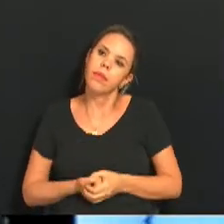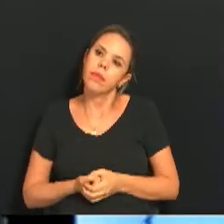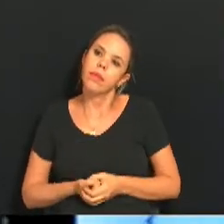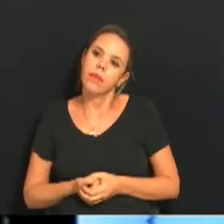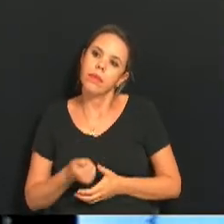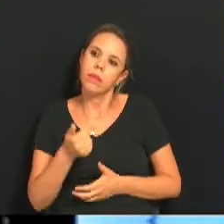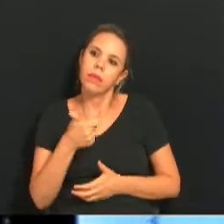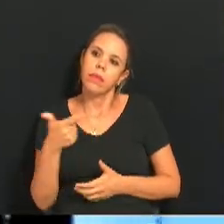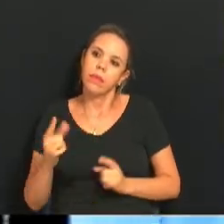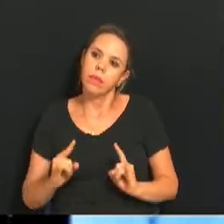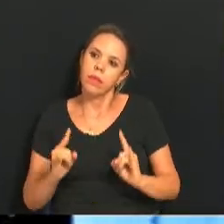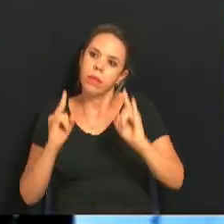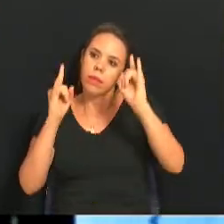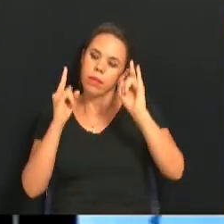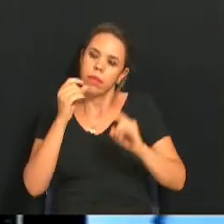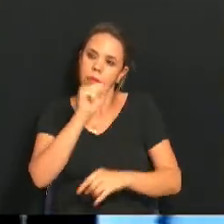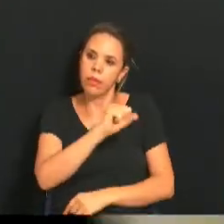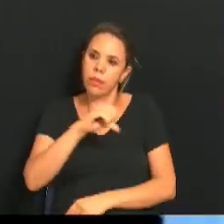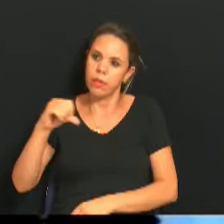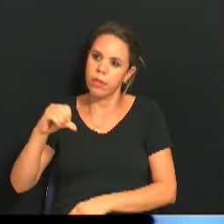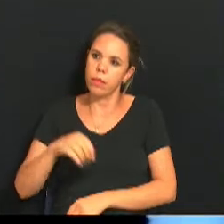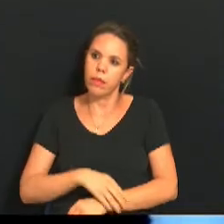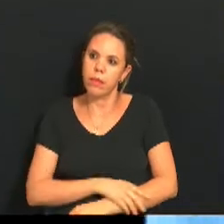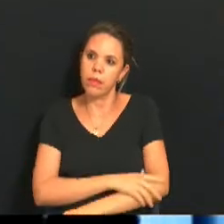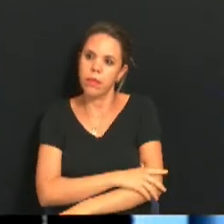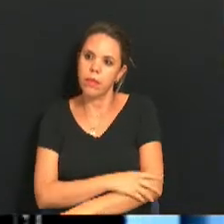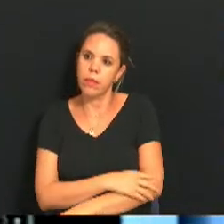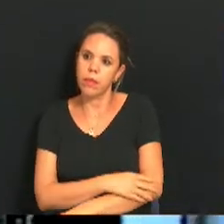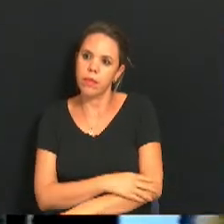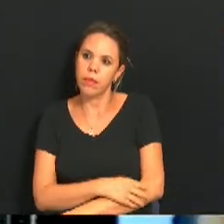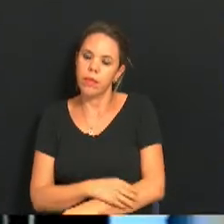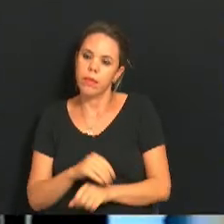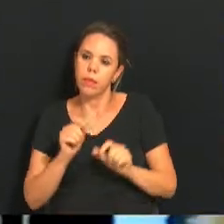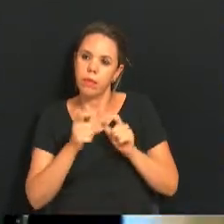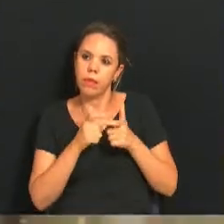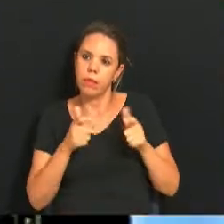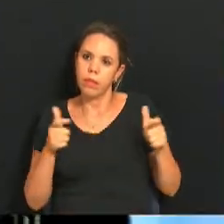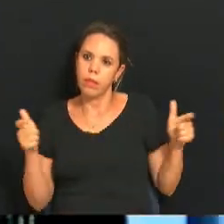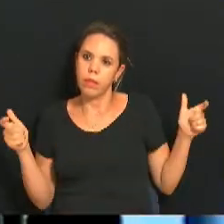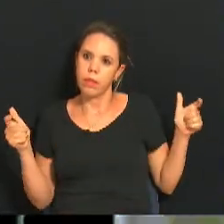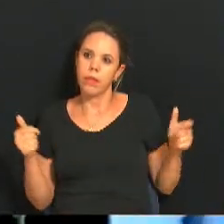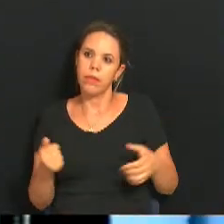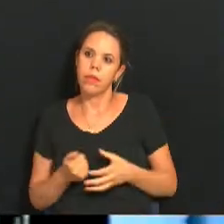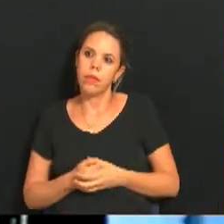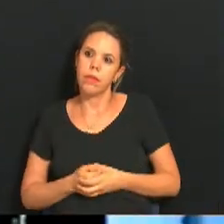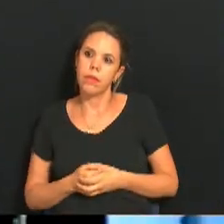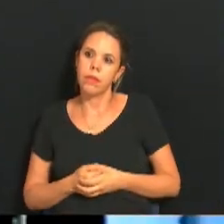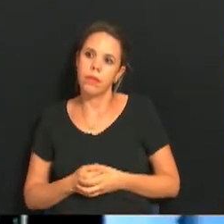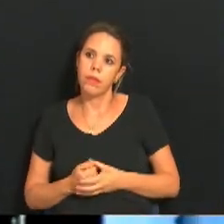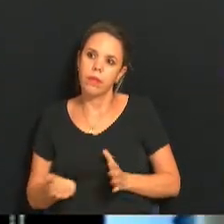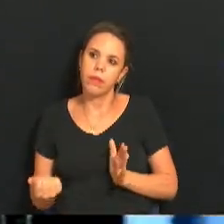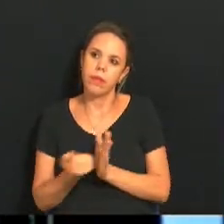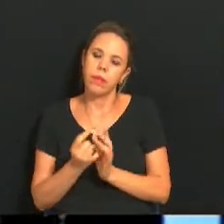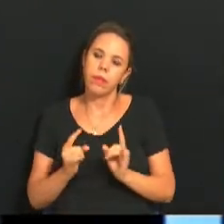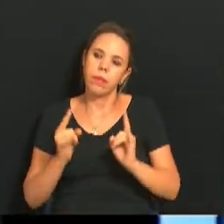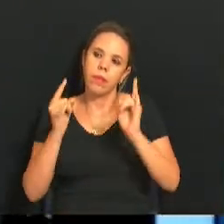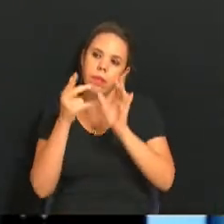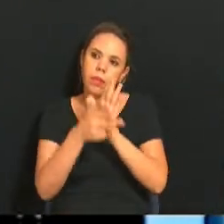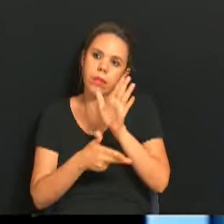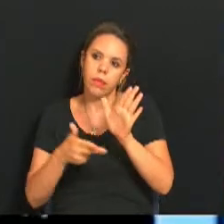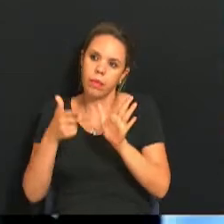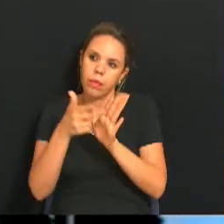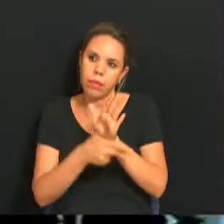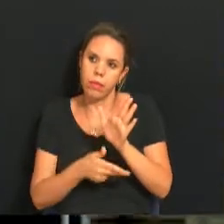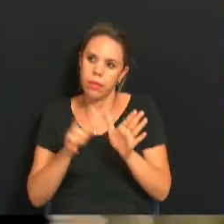doze prédios no 89 inclusive com ampliação do tombamento da estação de